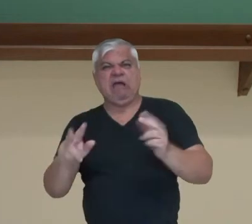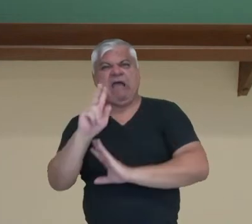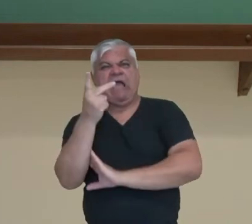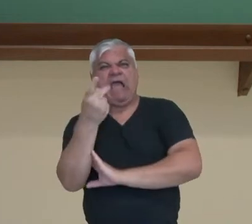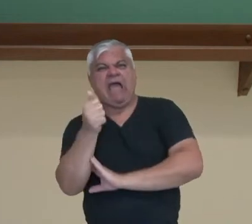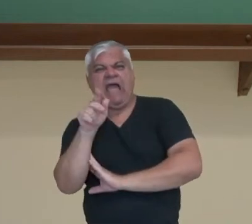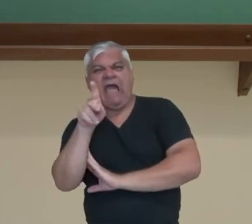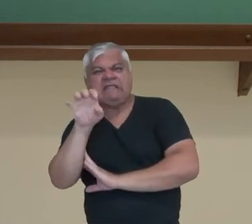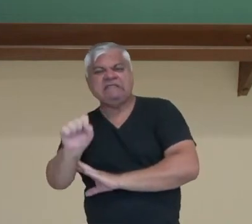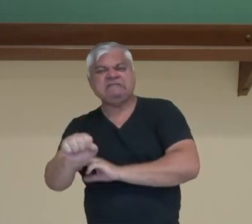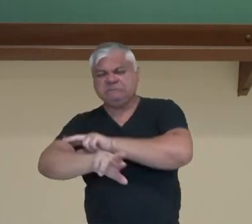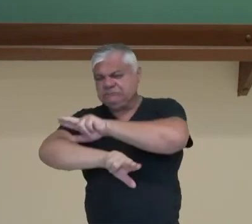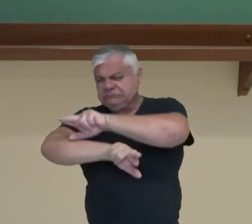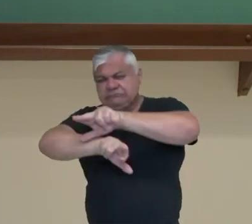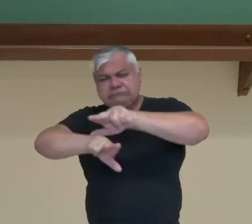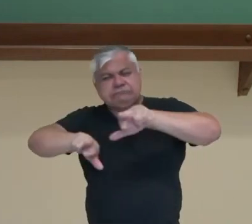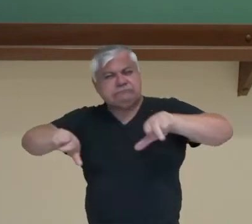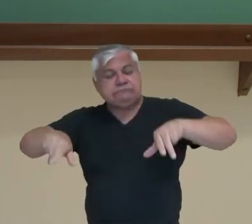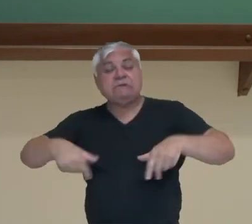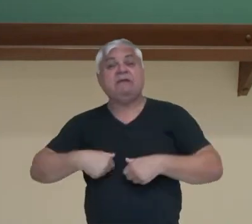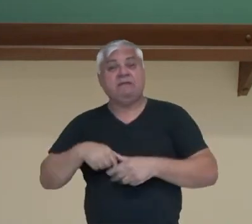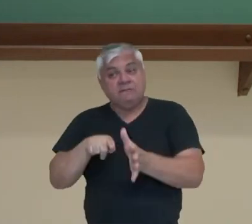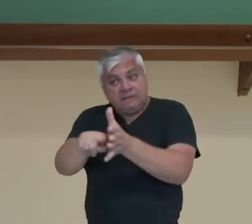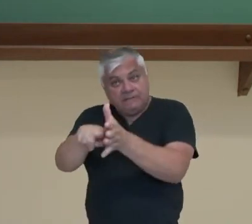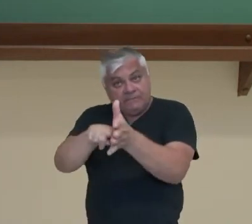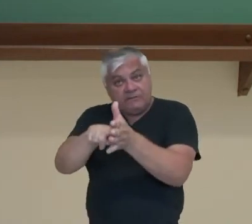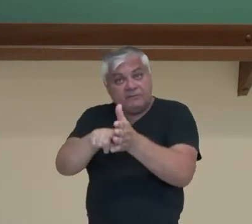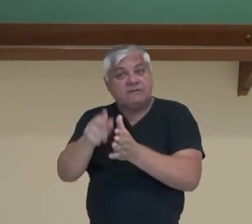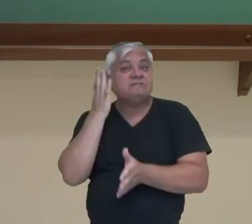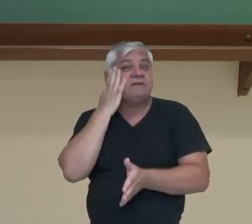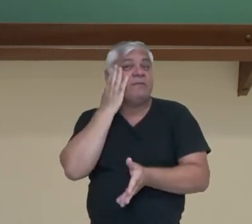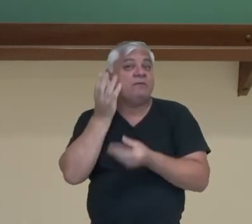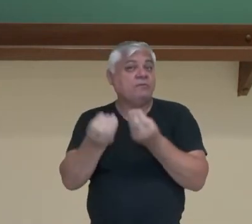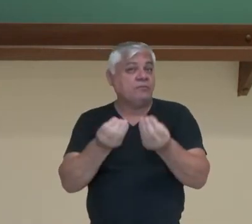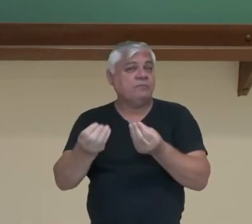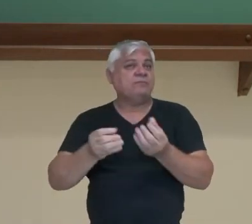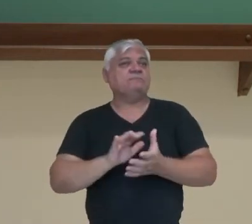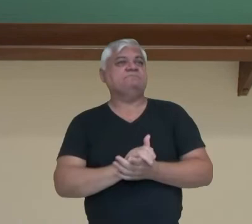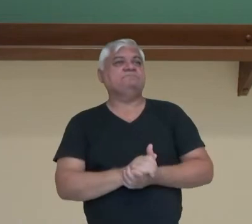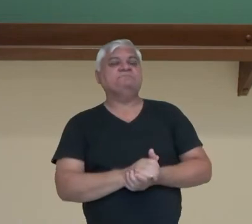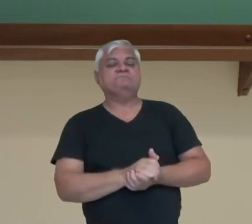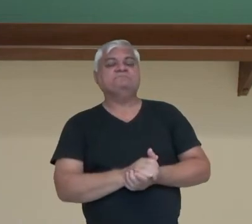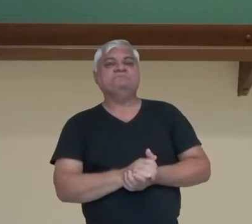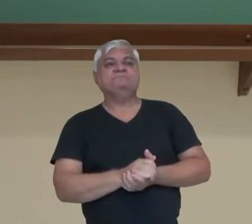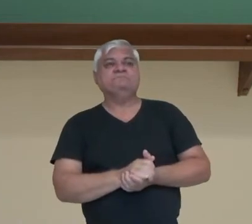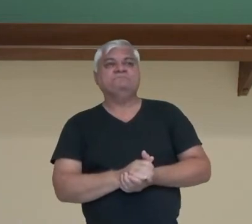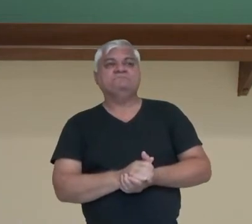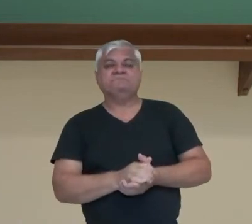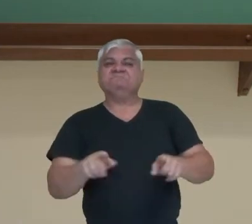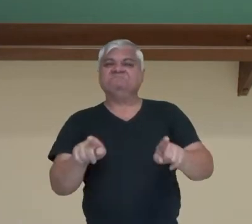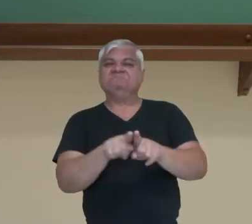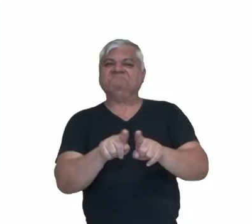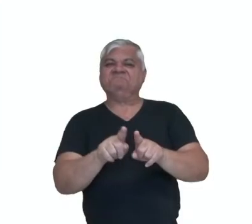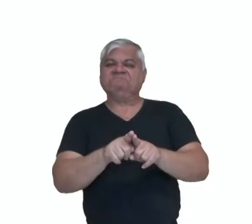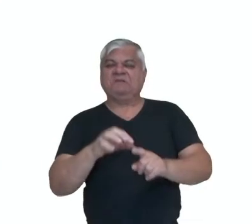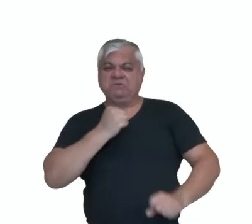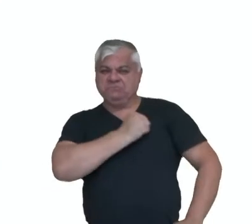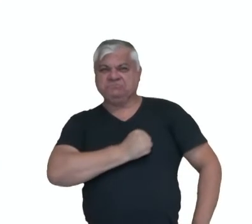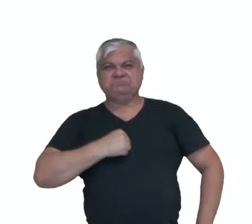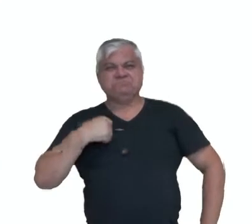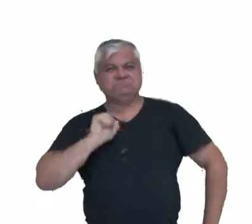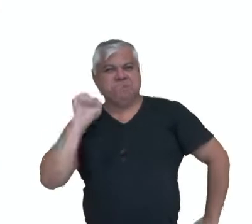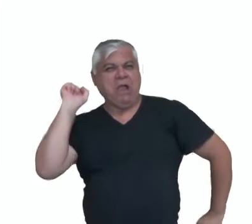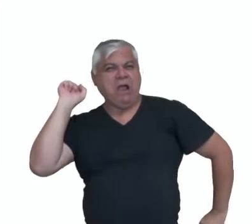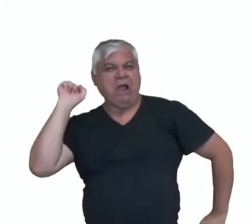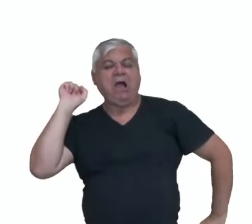Do Poseidon, do Zeus. Vale a pena você pesquisar um pouquinho dessa história aí. E tem os heróis. O que acontece? Os